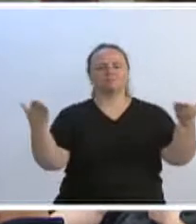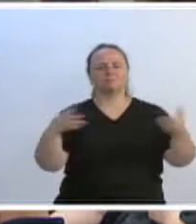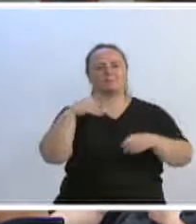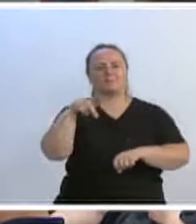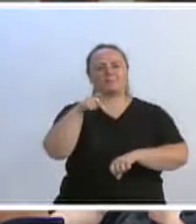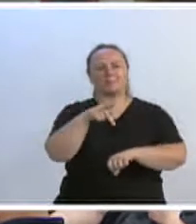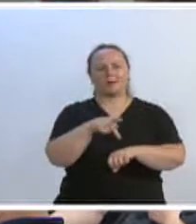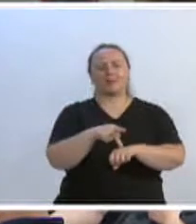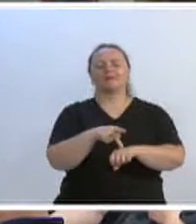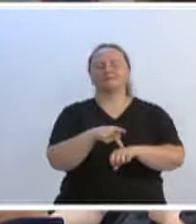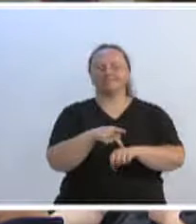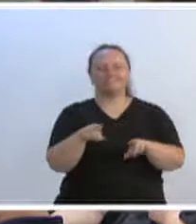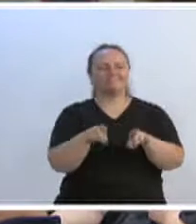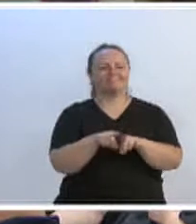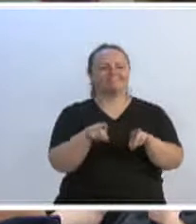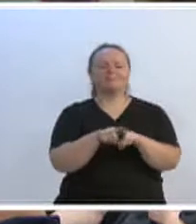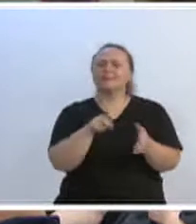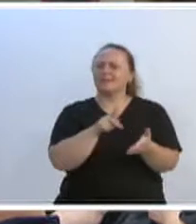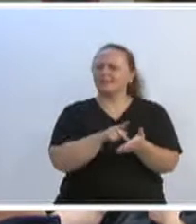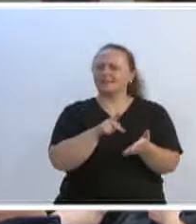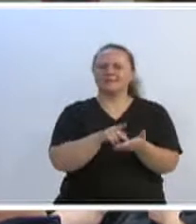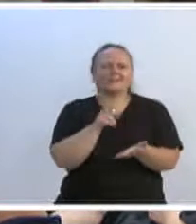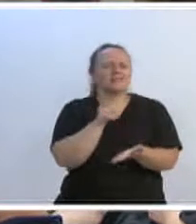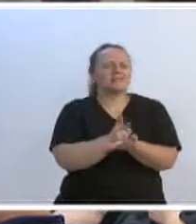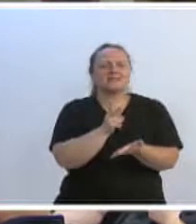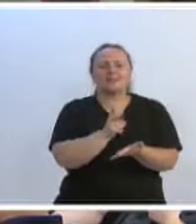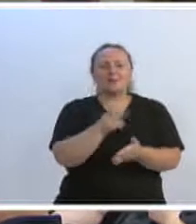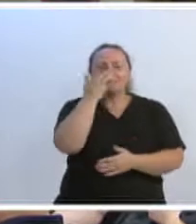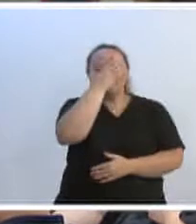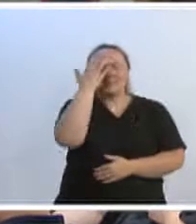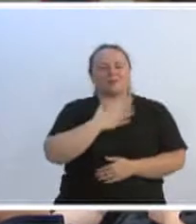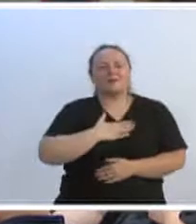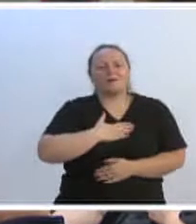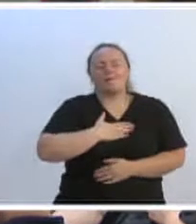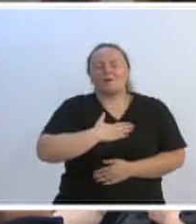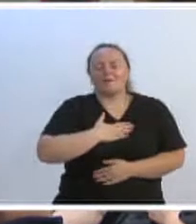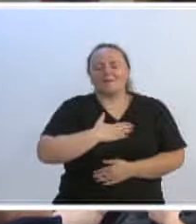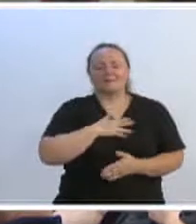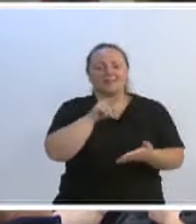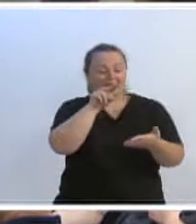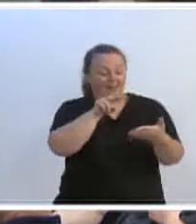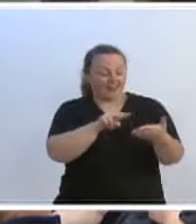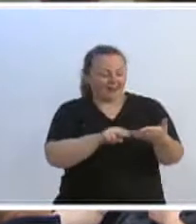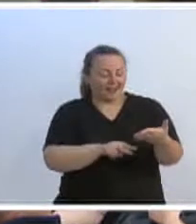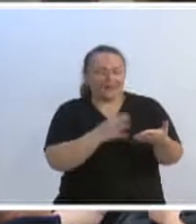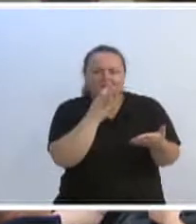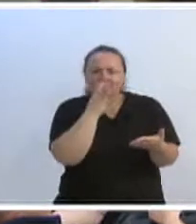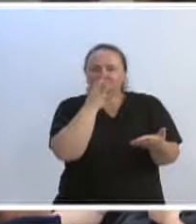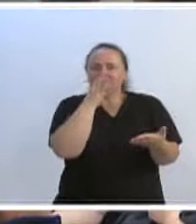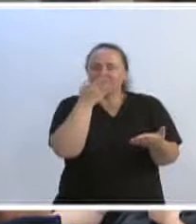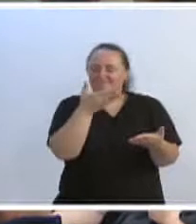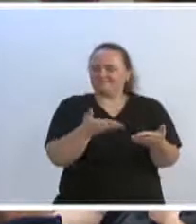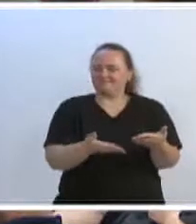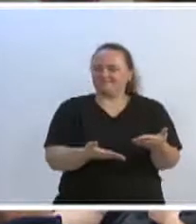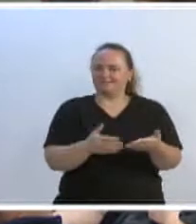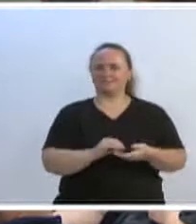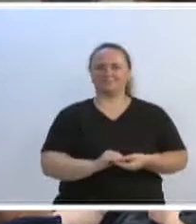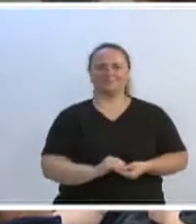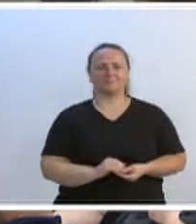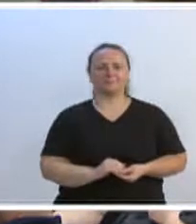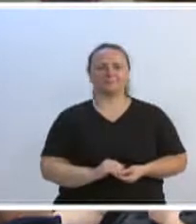SA, Sr. Márcio Trapp, Sr. Marlon Germer, representante da Nova Letra Gráfica e